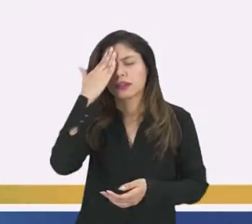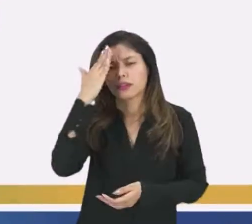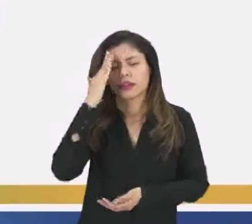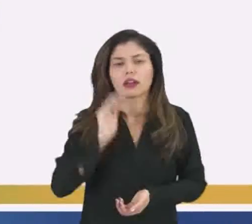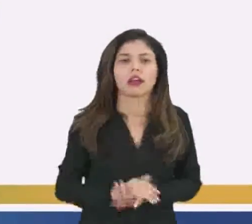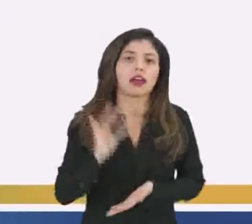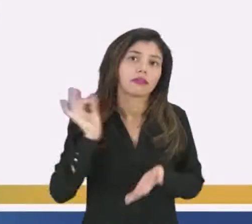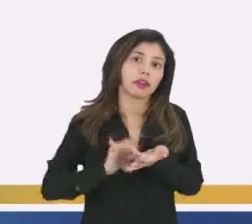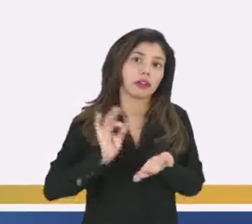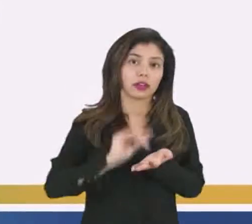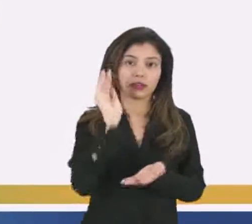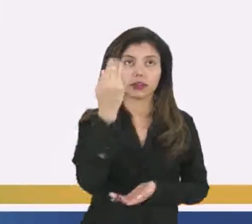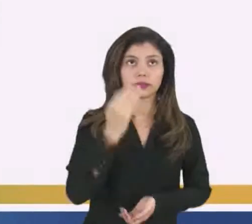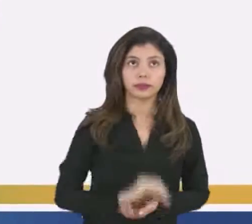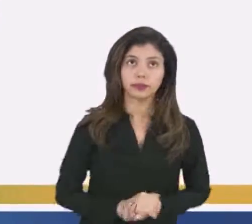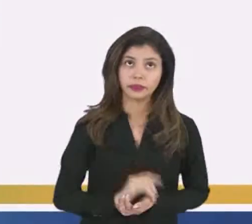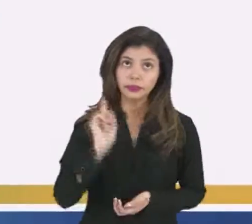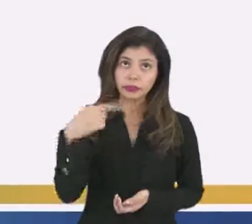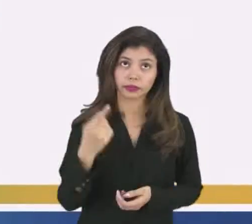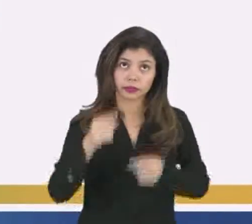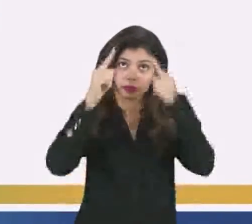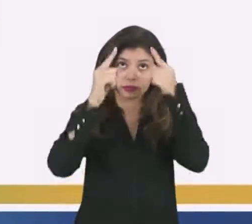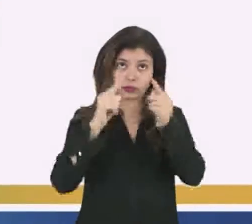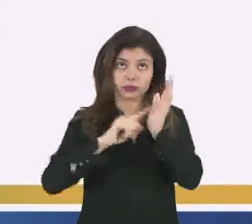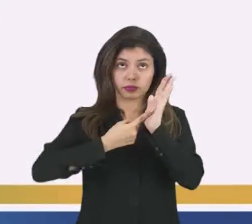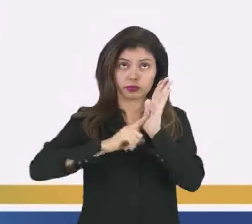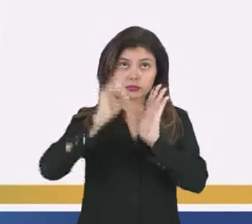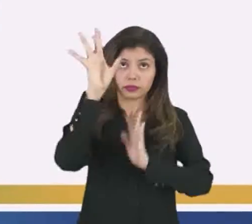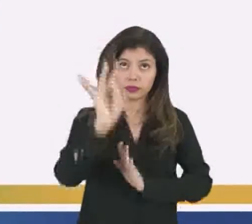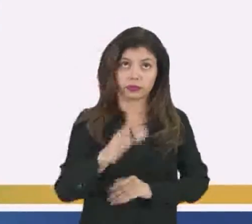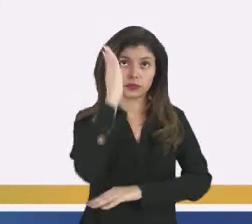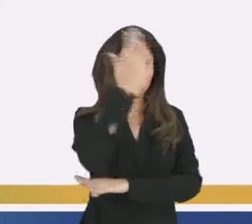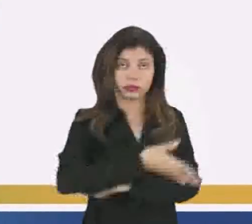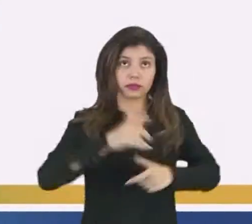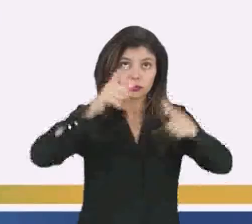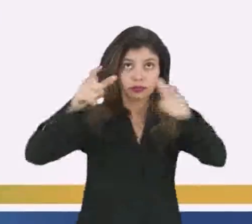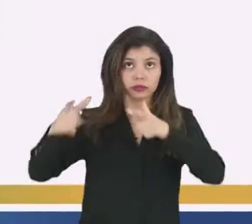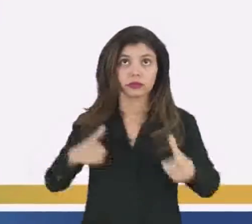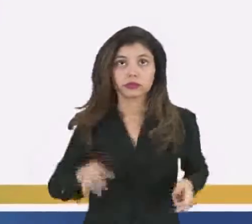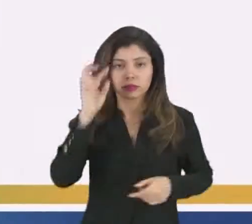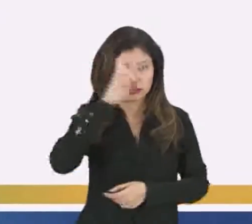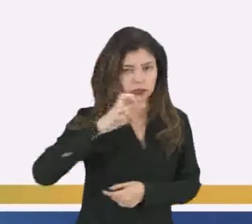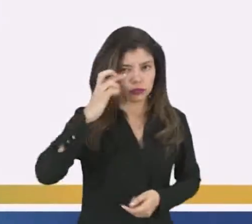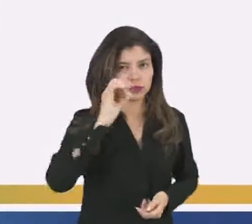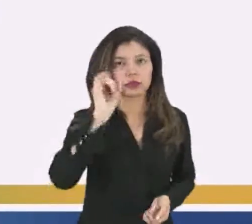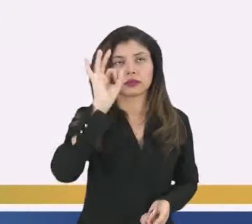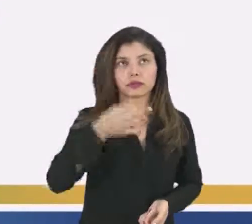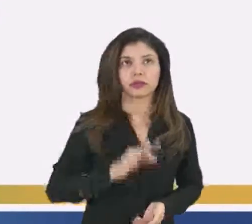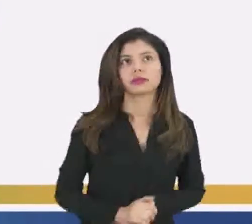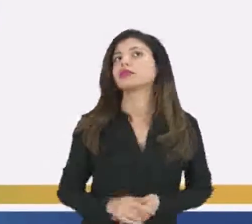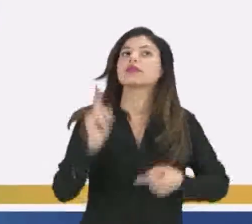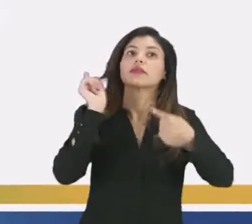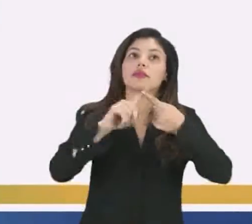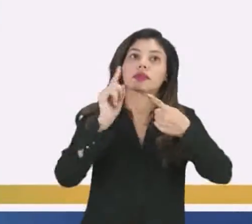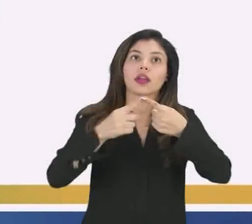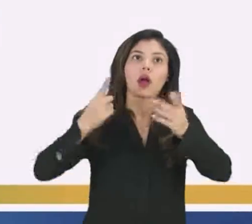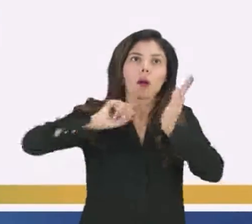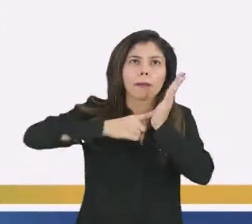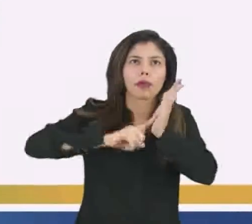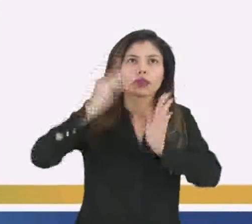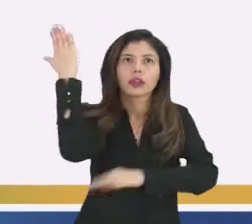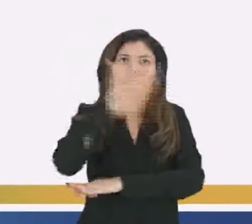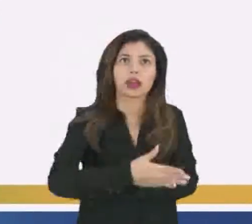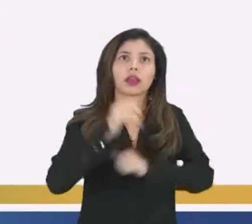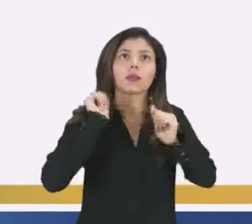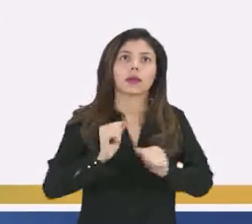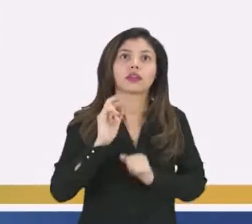de verdadeiro ou falso. Acerca das posições relativas entre retas no espaço, analise as seguintes afirmações. Por um ponto da reta